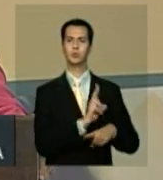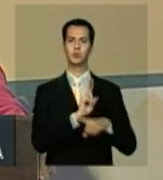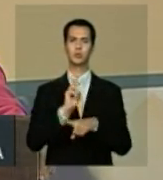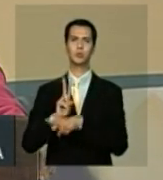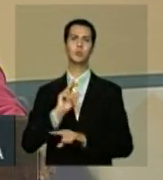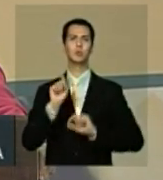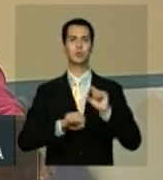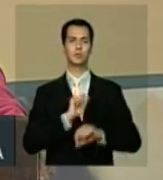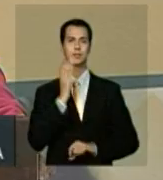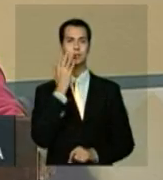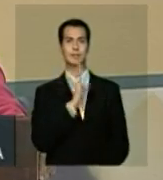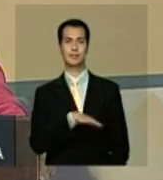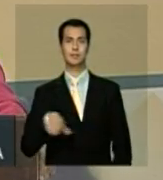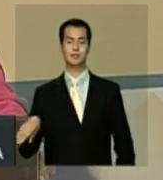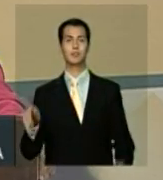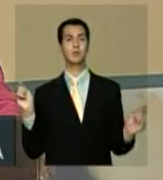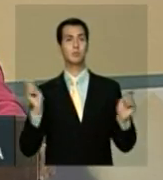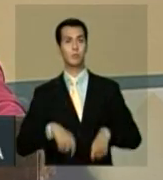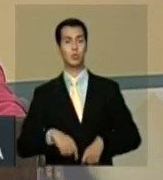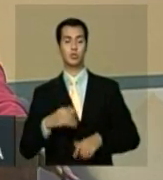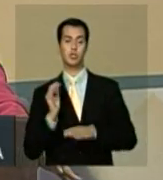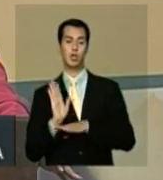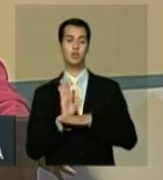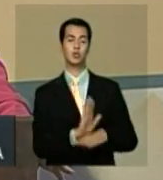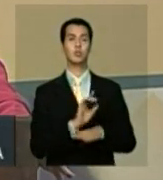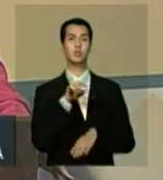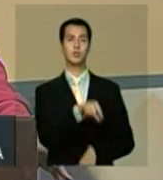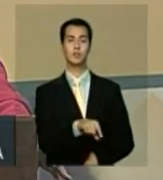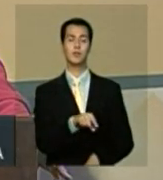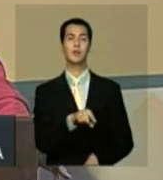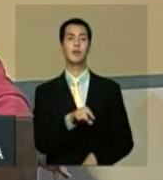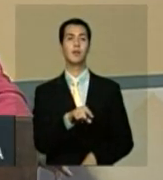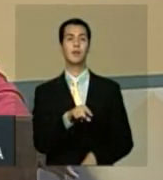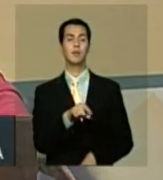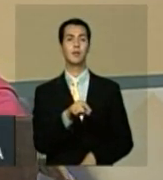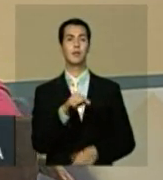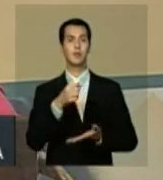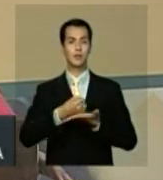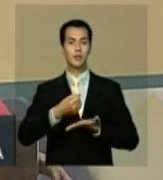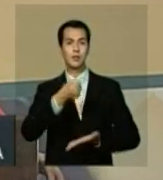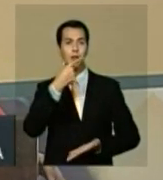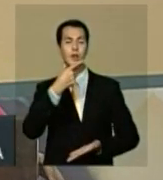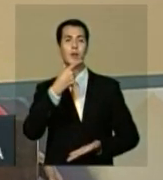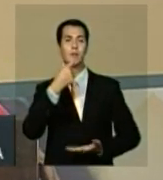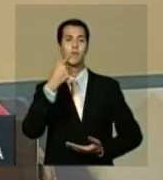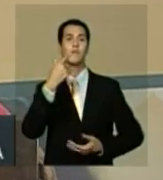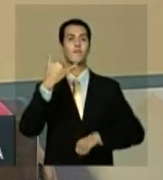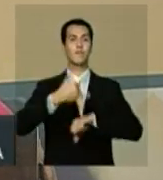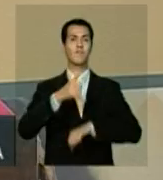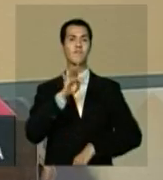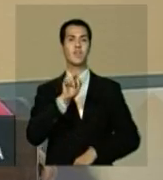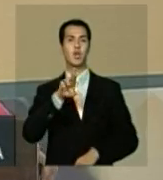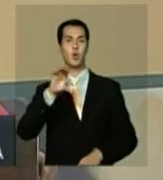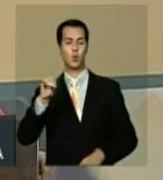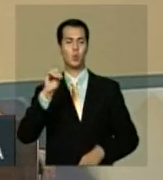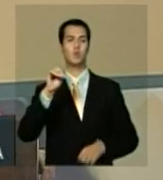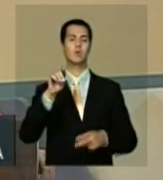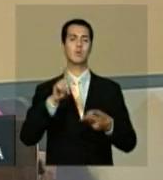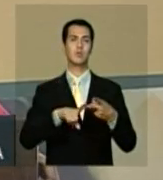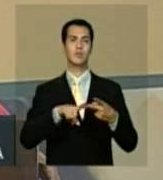complementação de ferro e de vitamina A essenciais para o seu crescimento